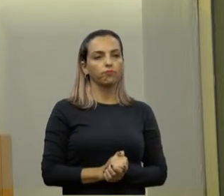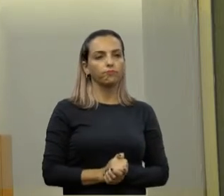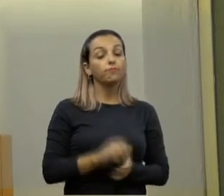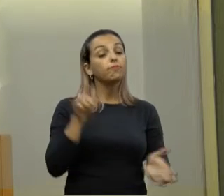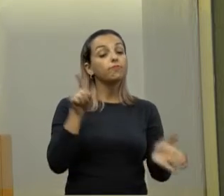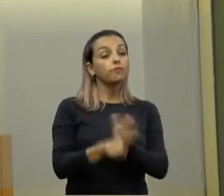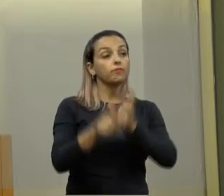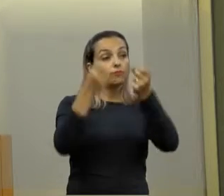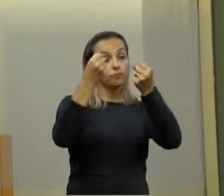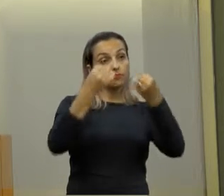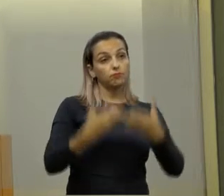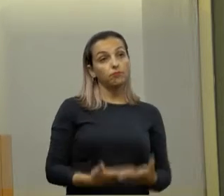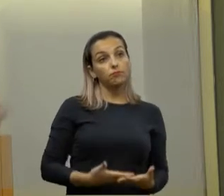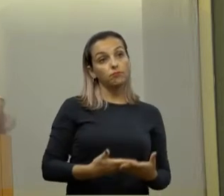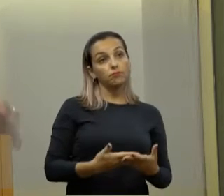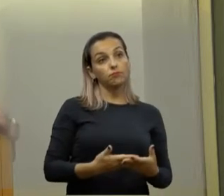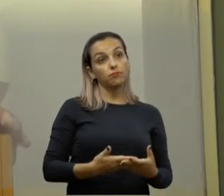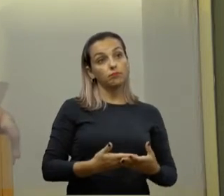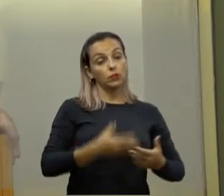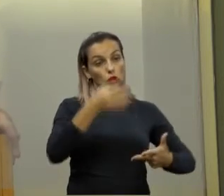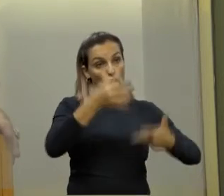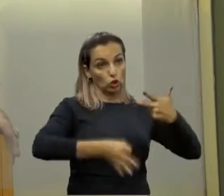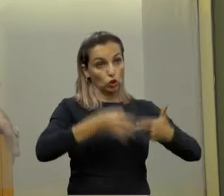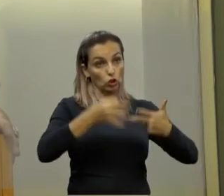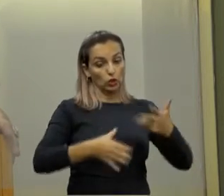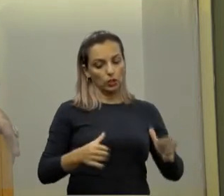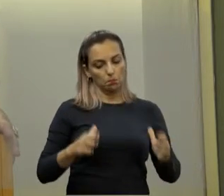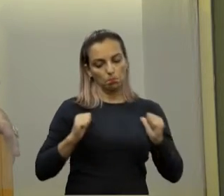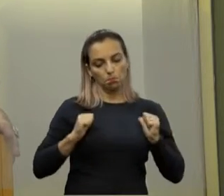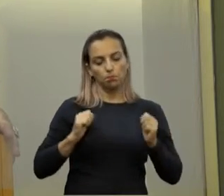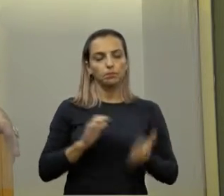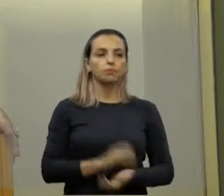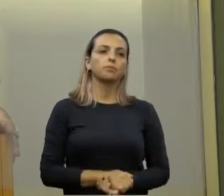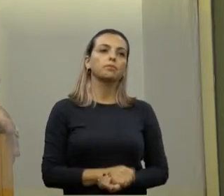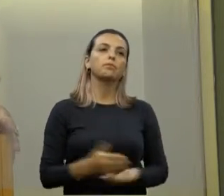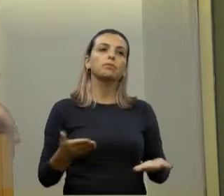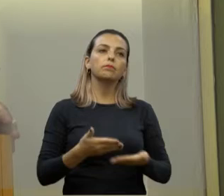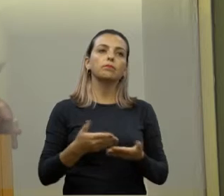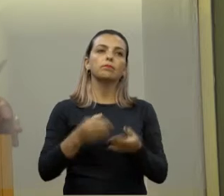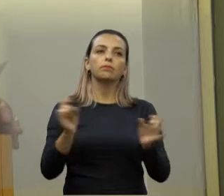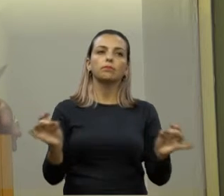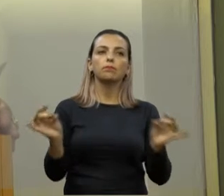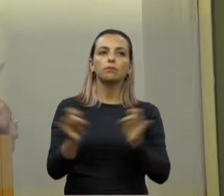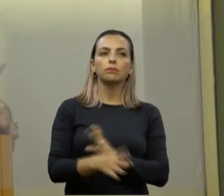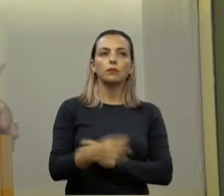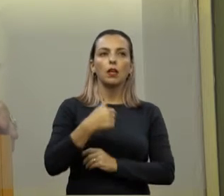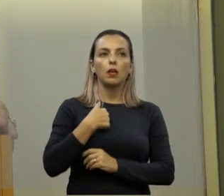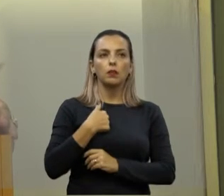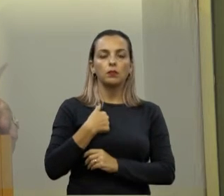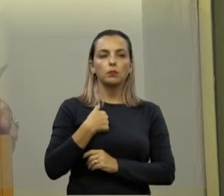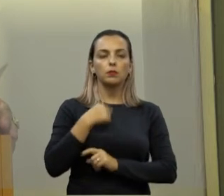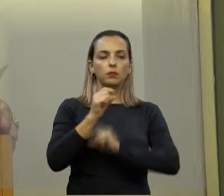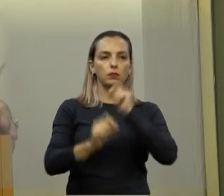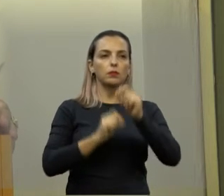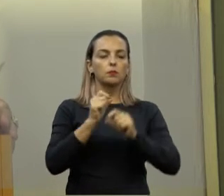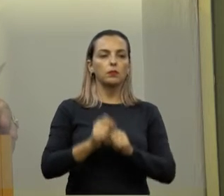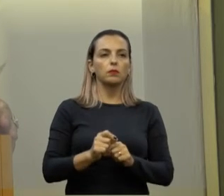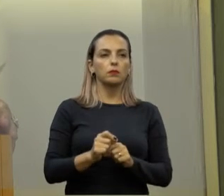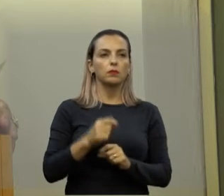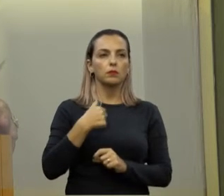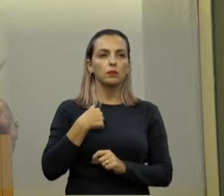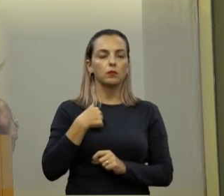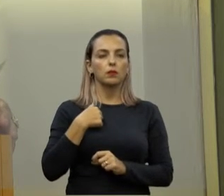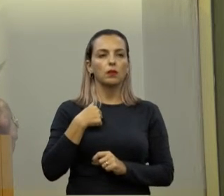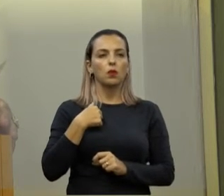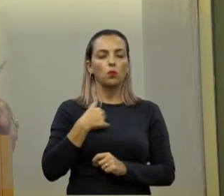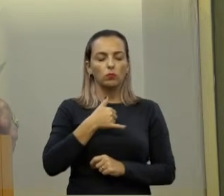do Poder Judiciário Quanto tá saindo Almir omisso para finalizar minha fala finalizo em luto desejando